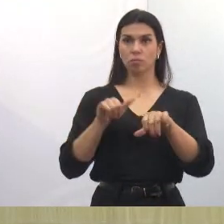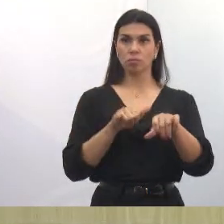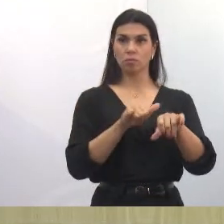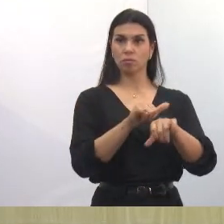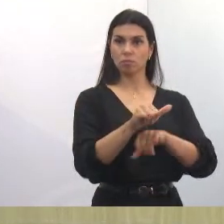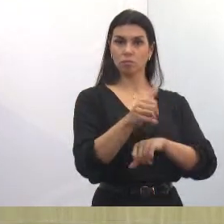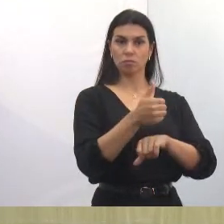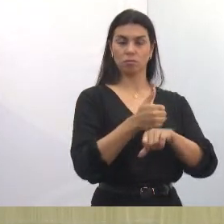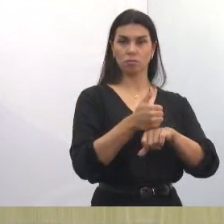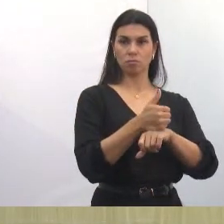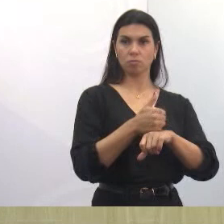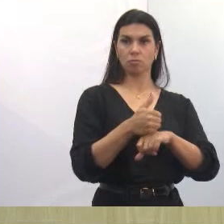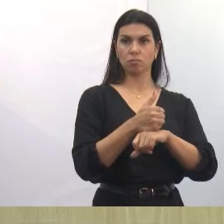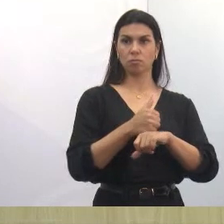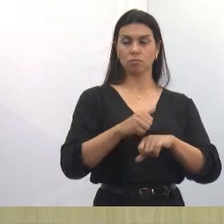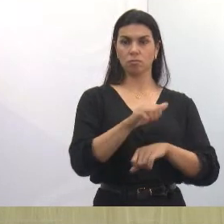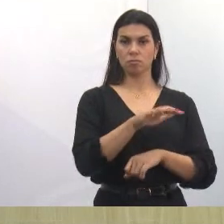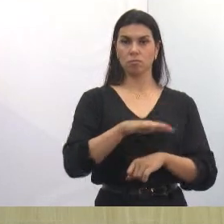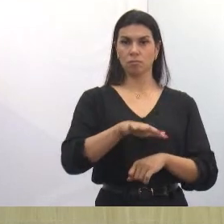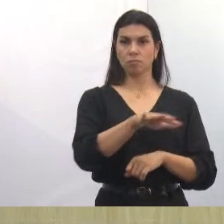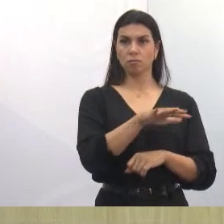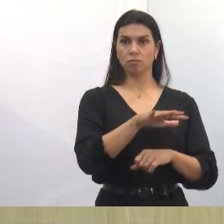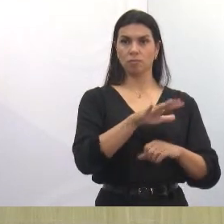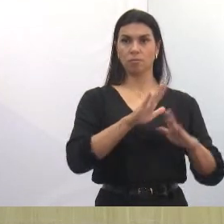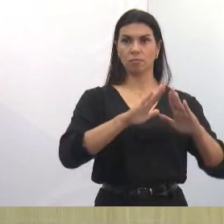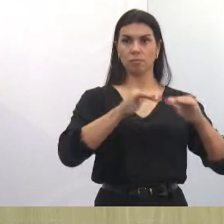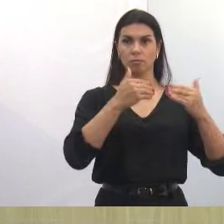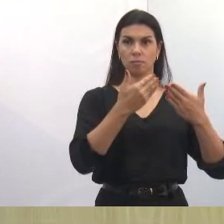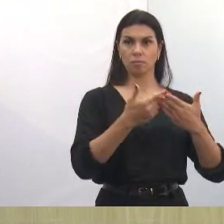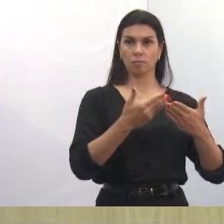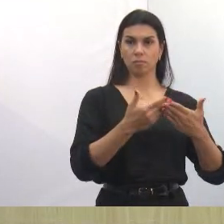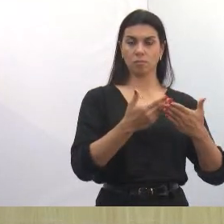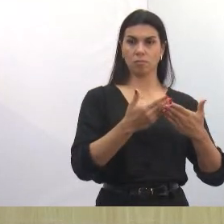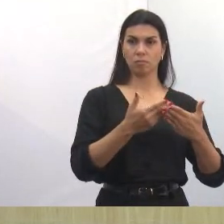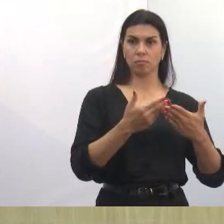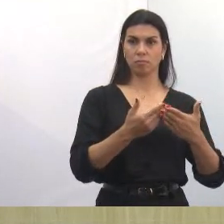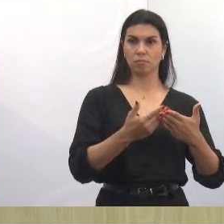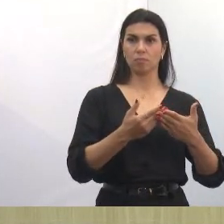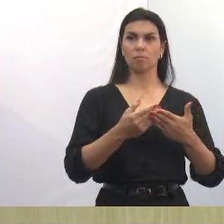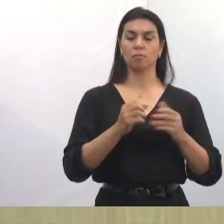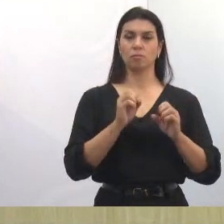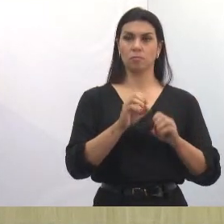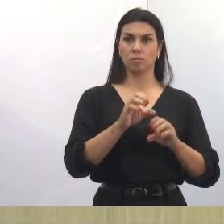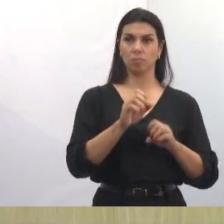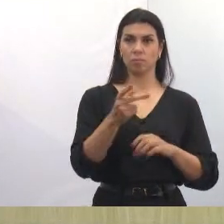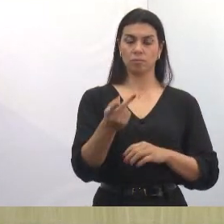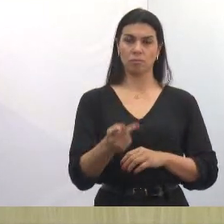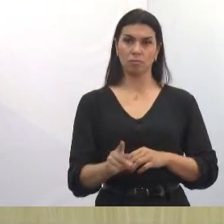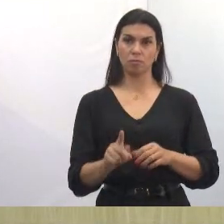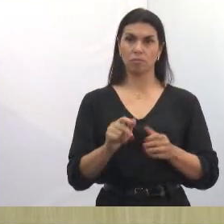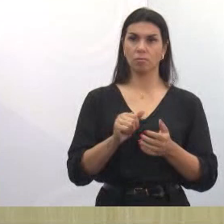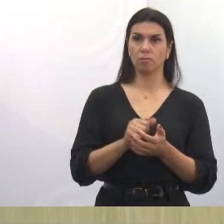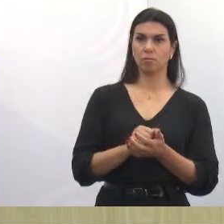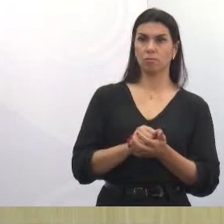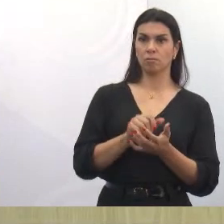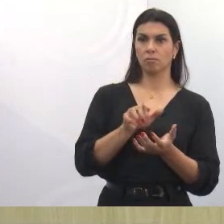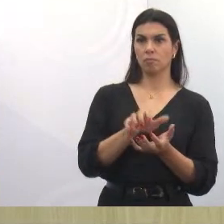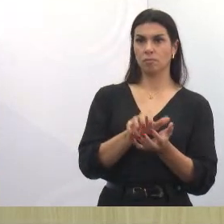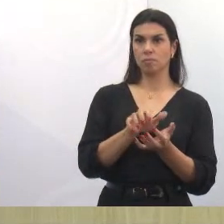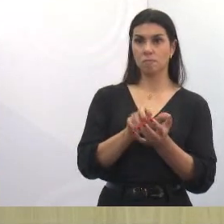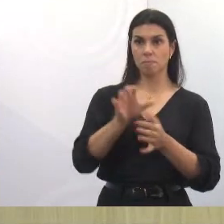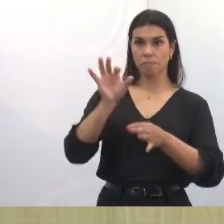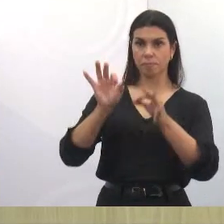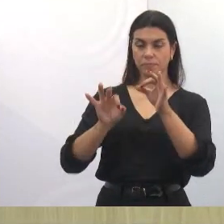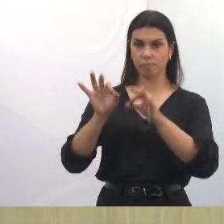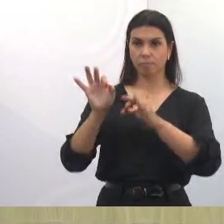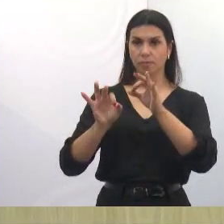serviços municipais nas unidades de ensino da rede pública de educação de Jacareí? Favor